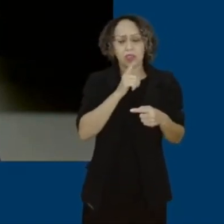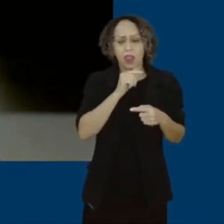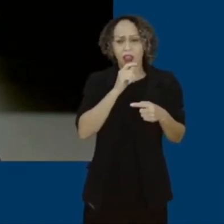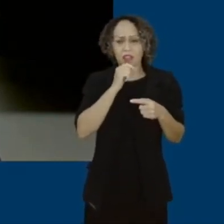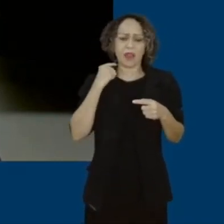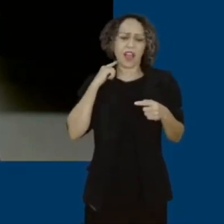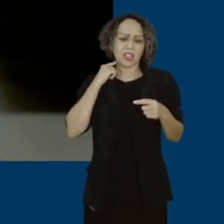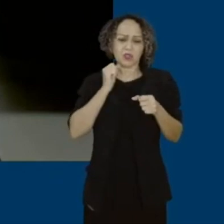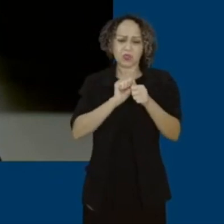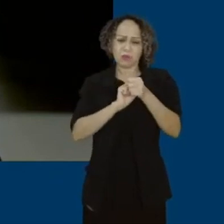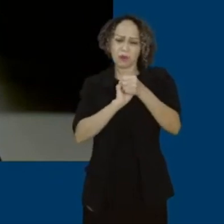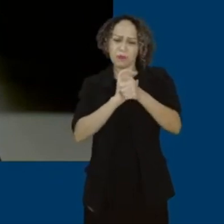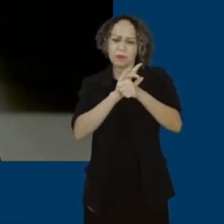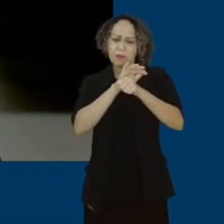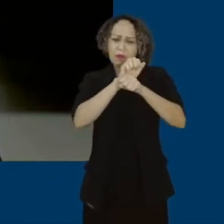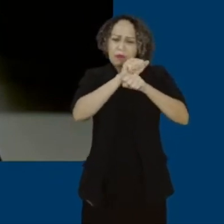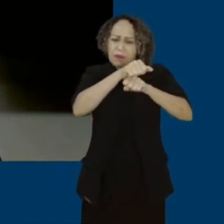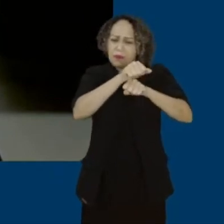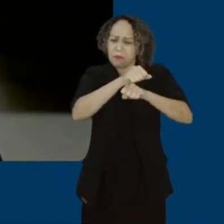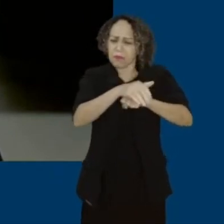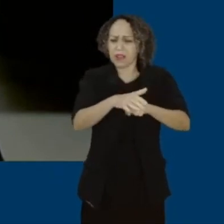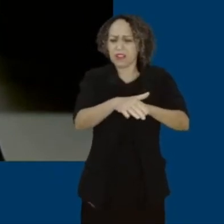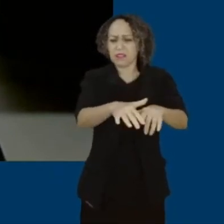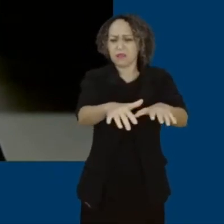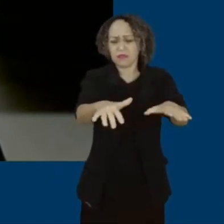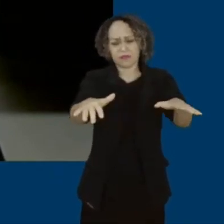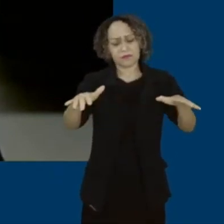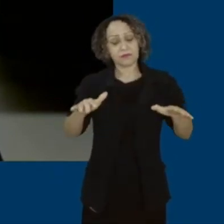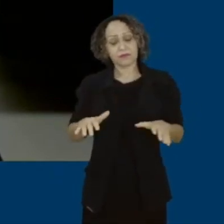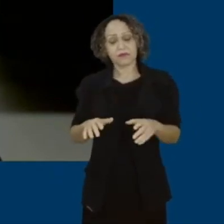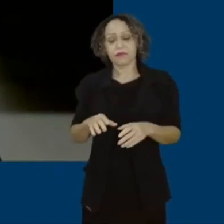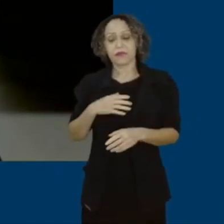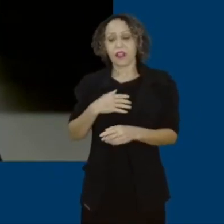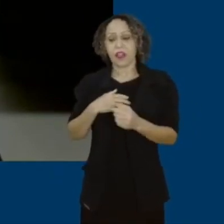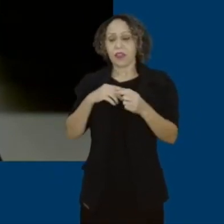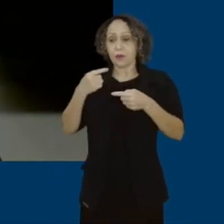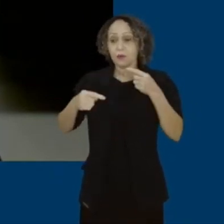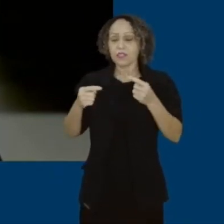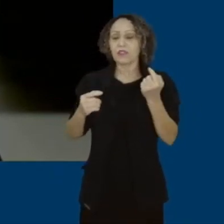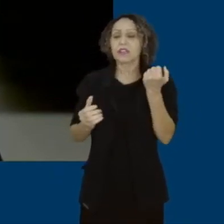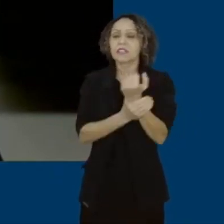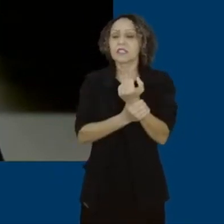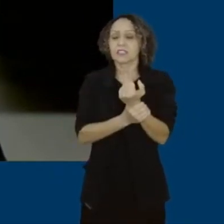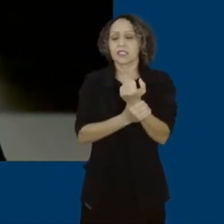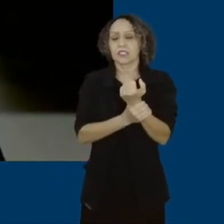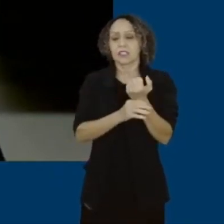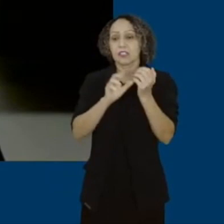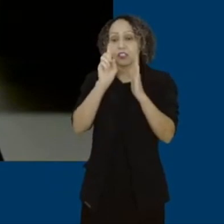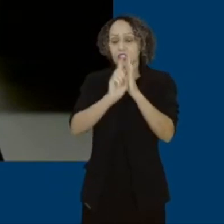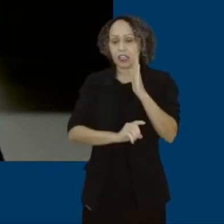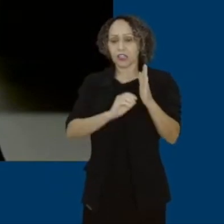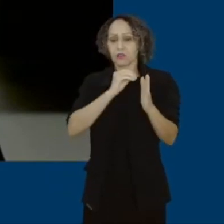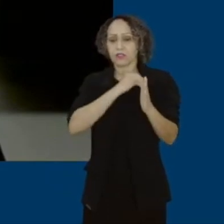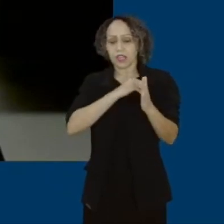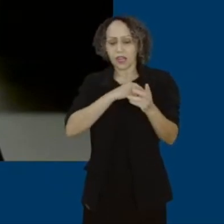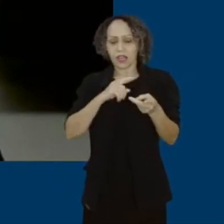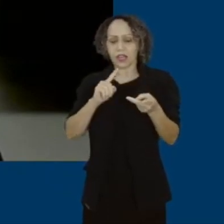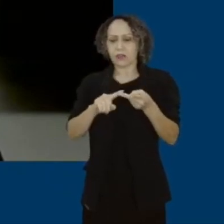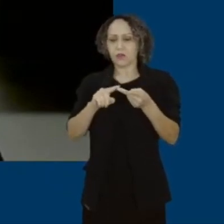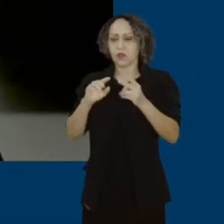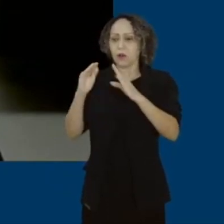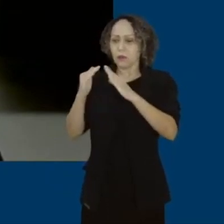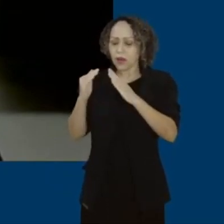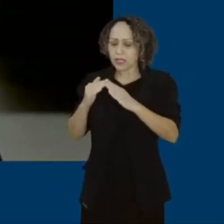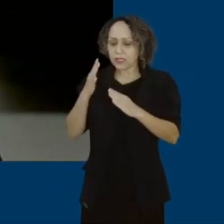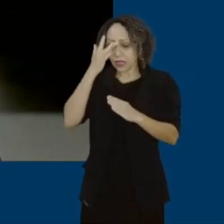garantir direito de renda, vai garantir direito de moradia a essas pessoas, as que saíram, as que poderão sair,